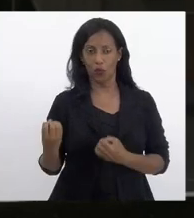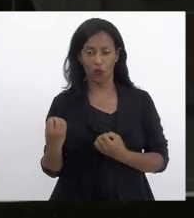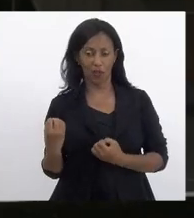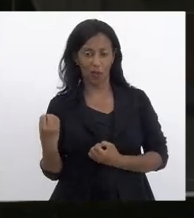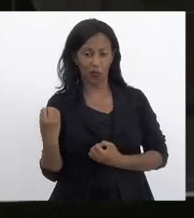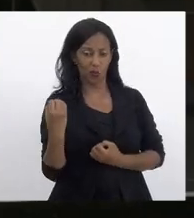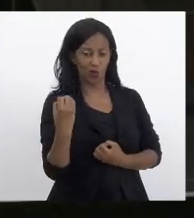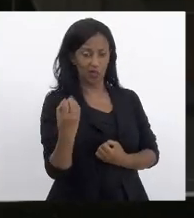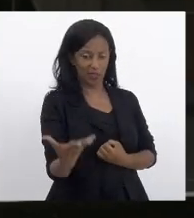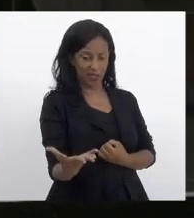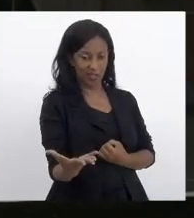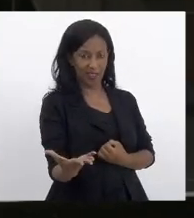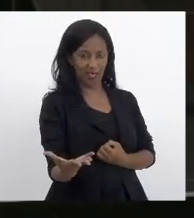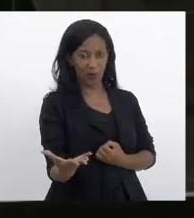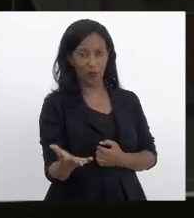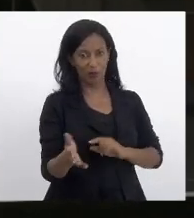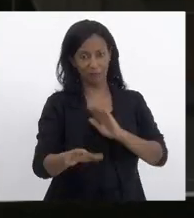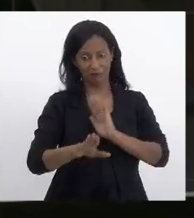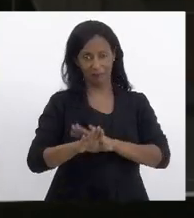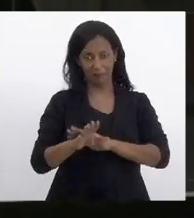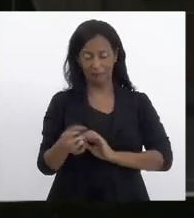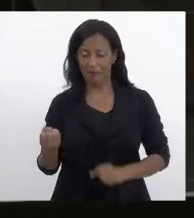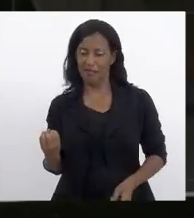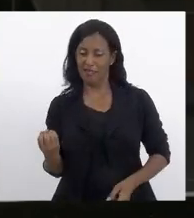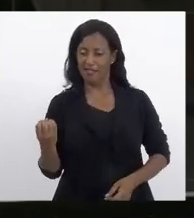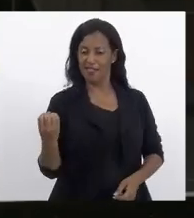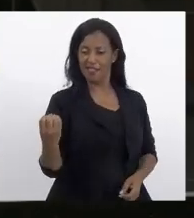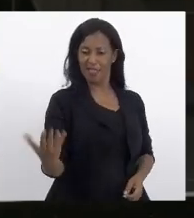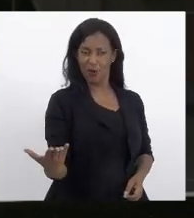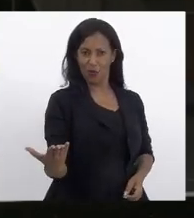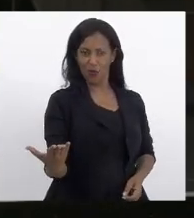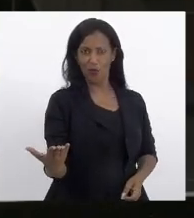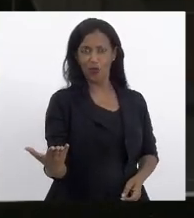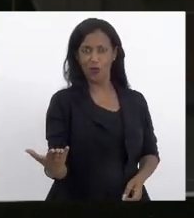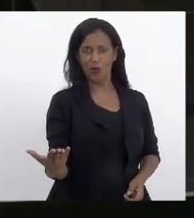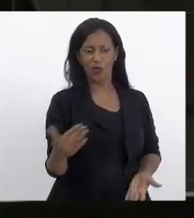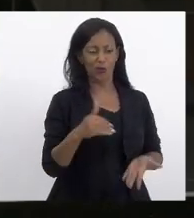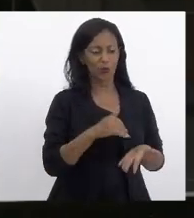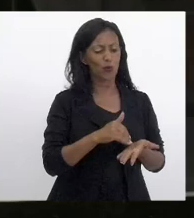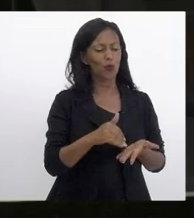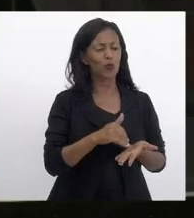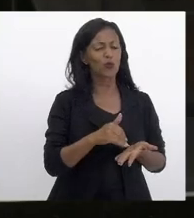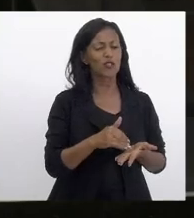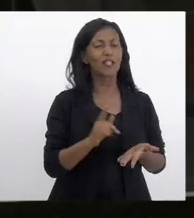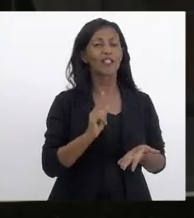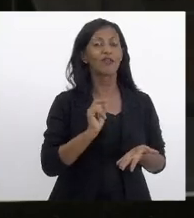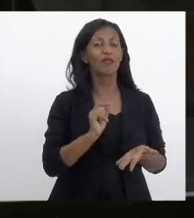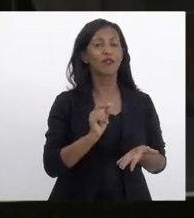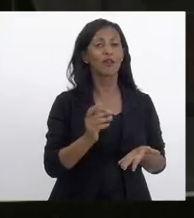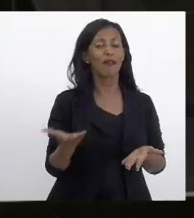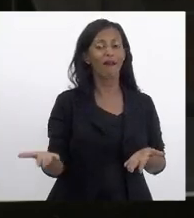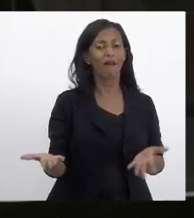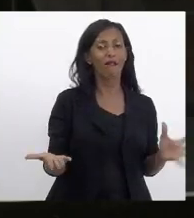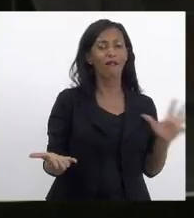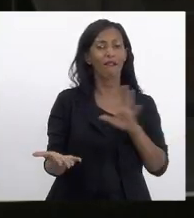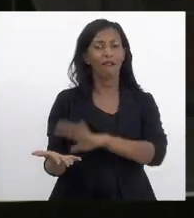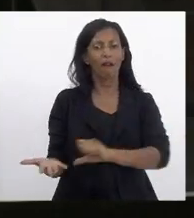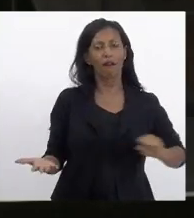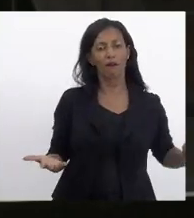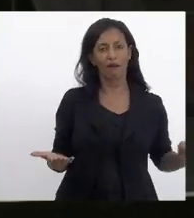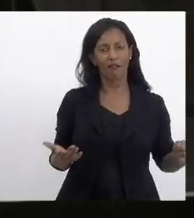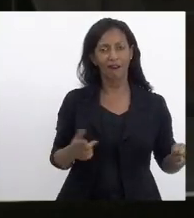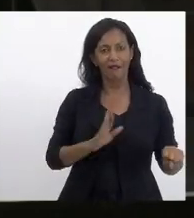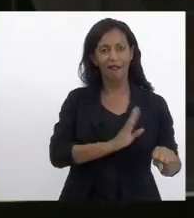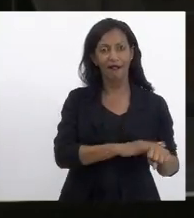mão, com uma das mãos, e o secretário tomou com outra.